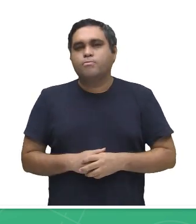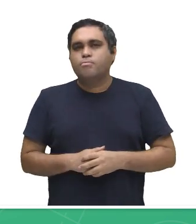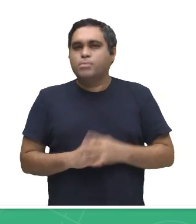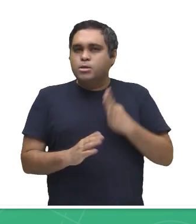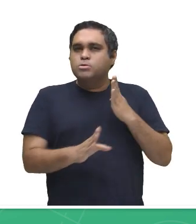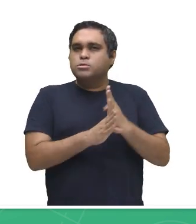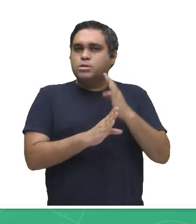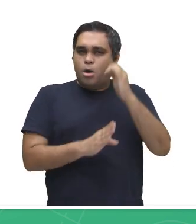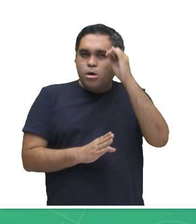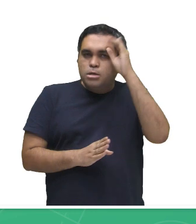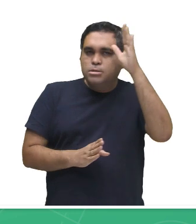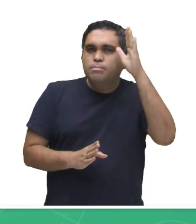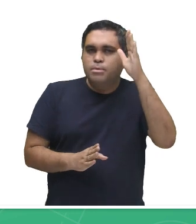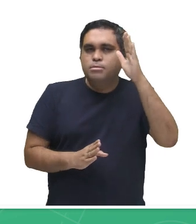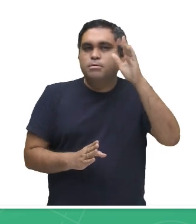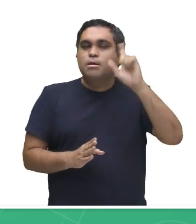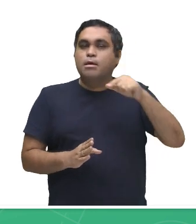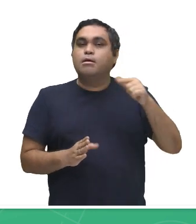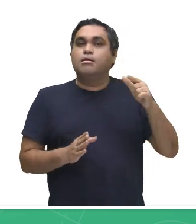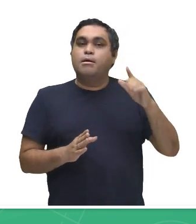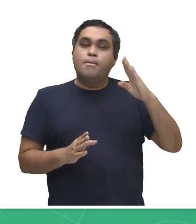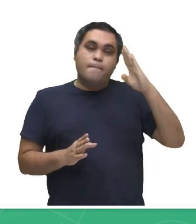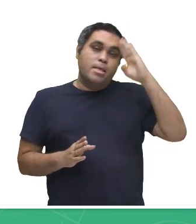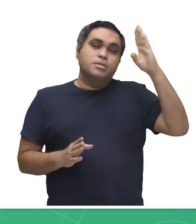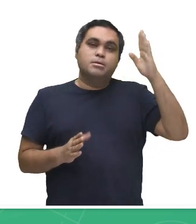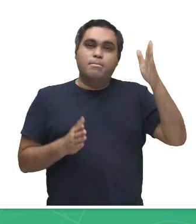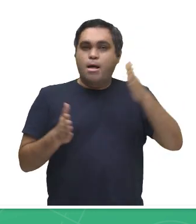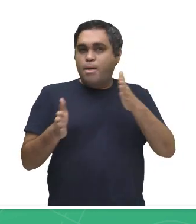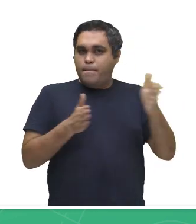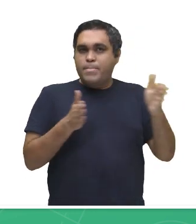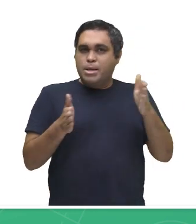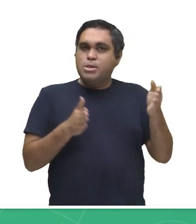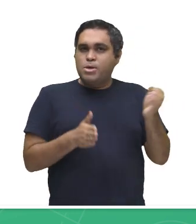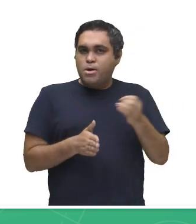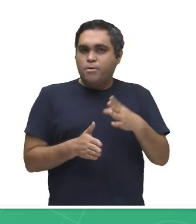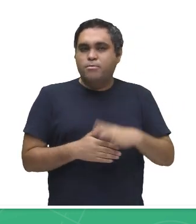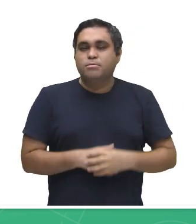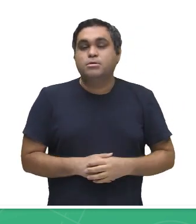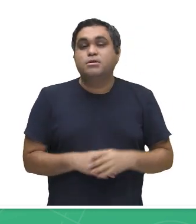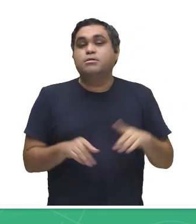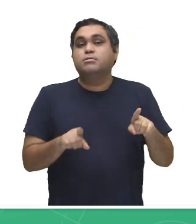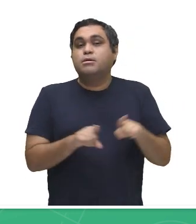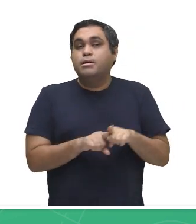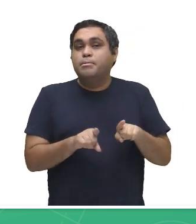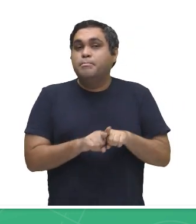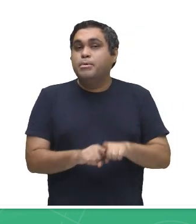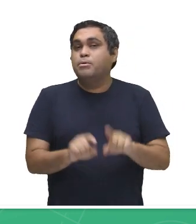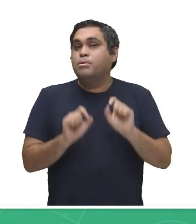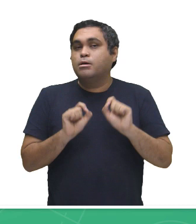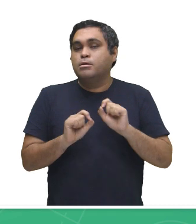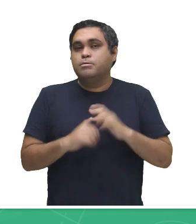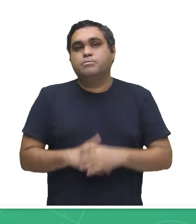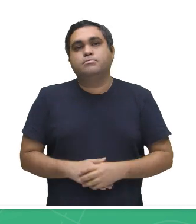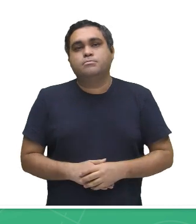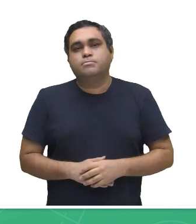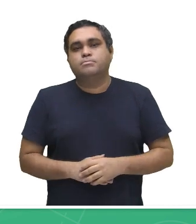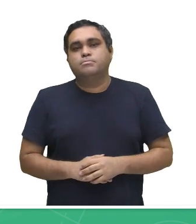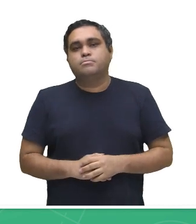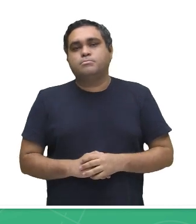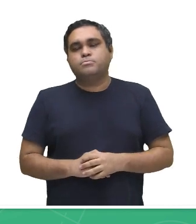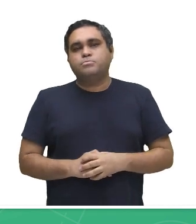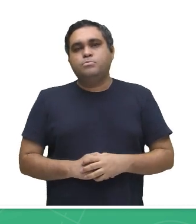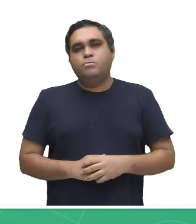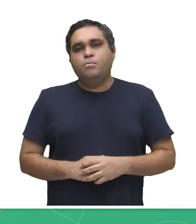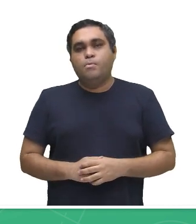conhecimento como um dos aspectos centrais do período. Vale mencionar que não existe